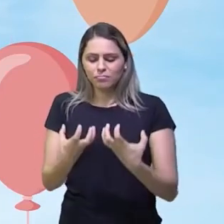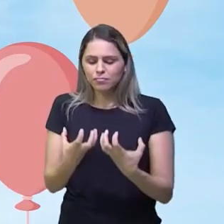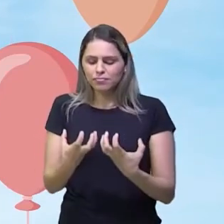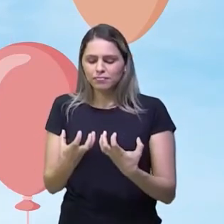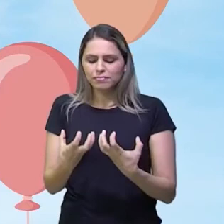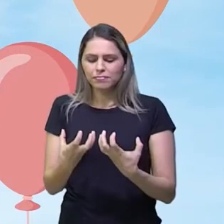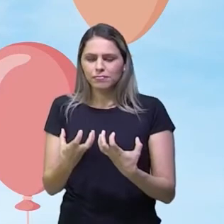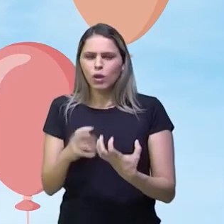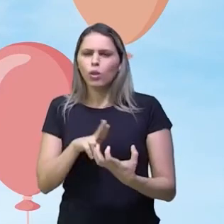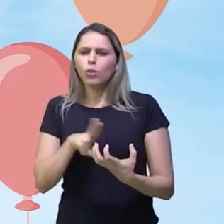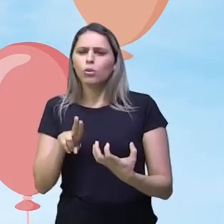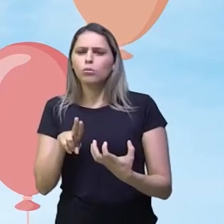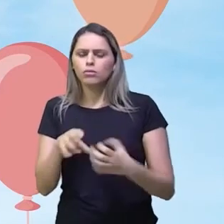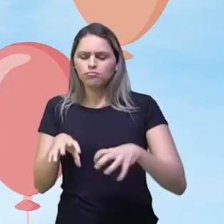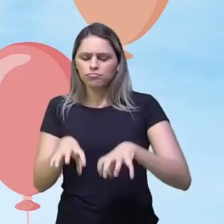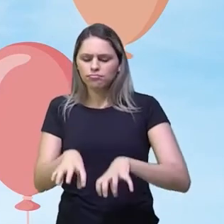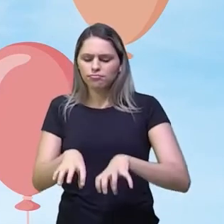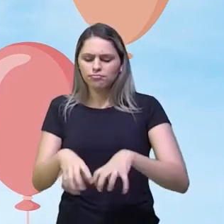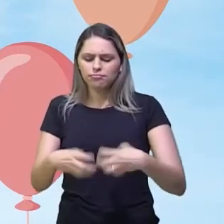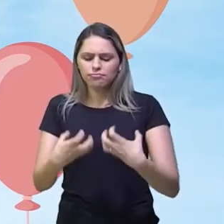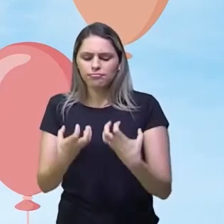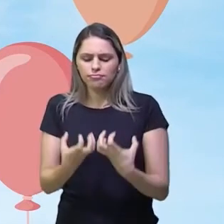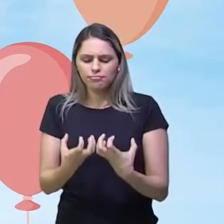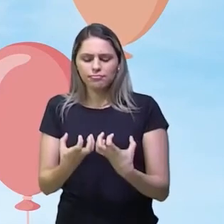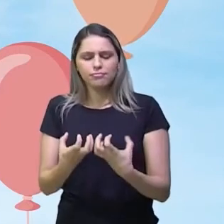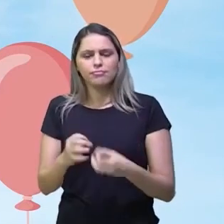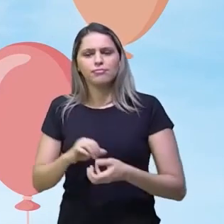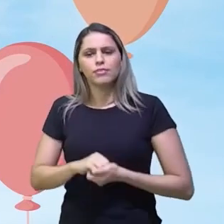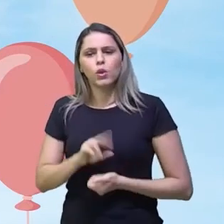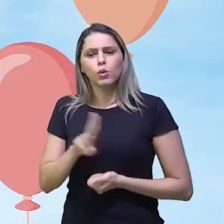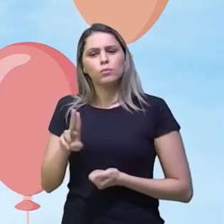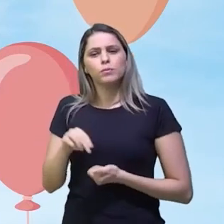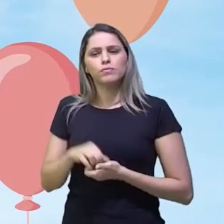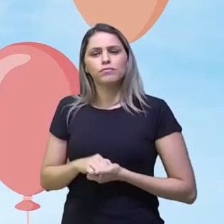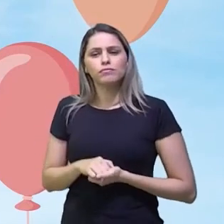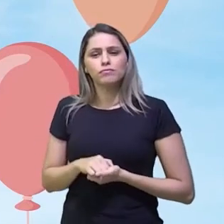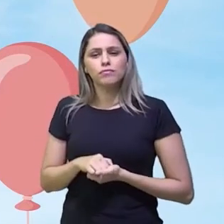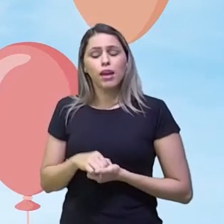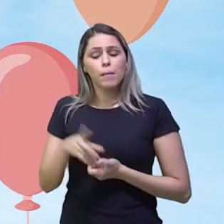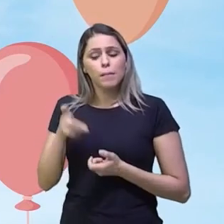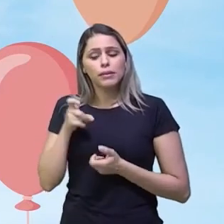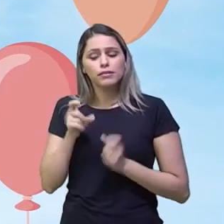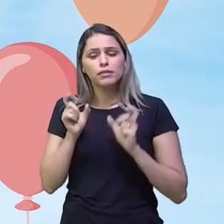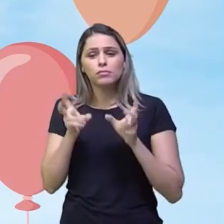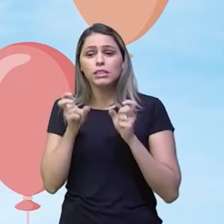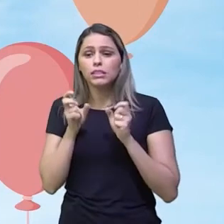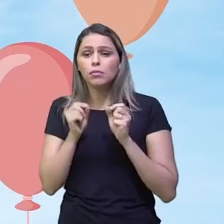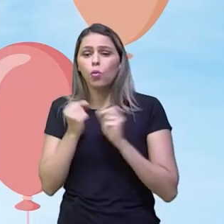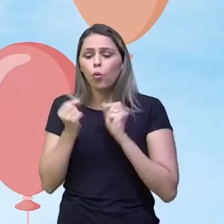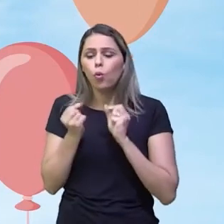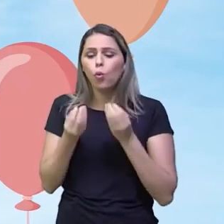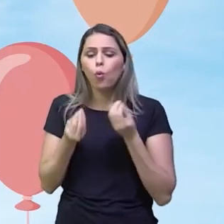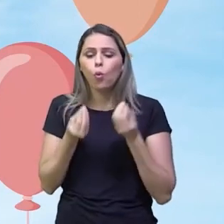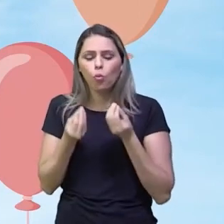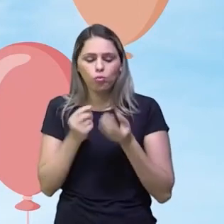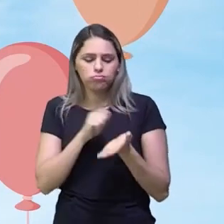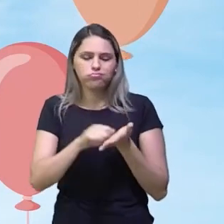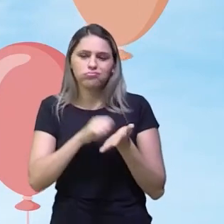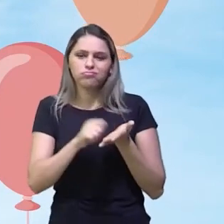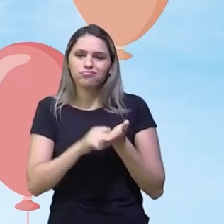Dominó. Escreva aí. Dó, mi, nó. Dó. Olha o som. Dó. Não